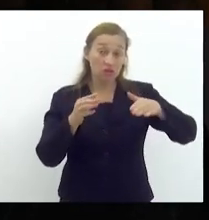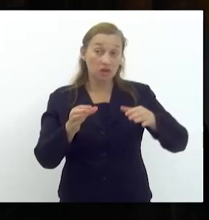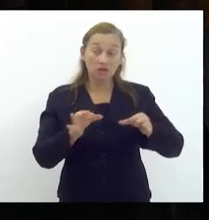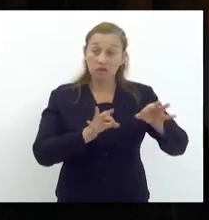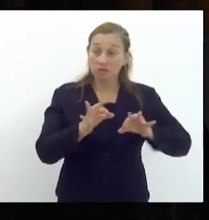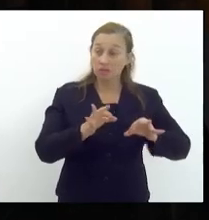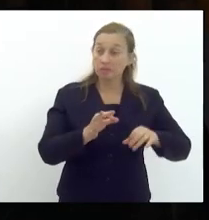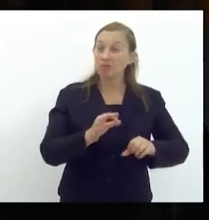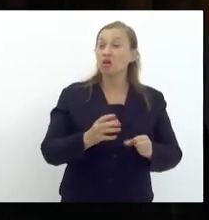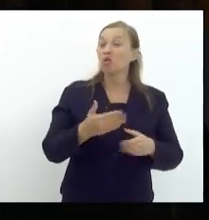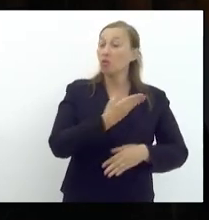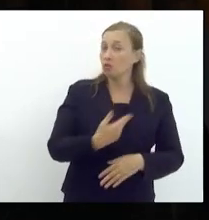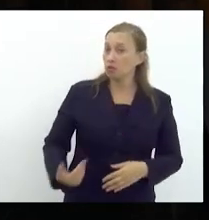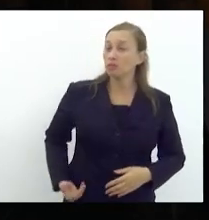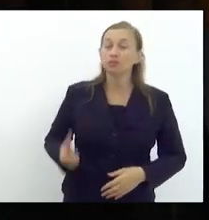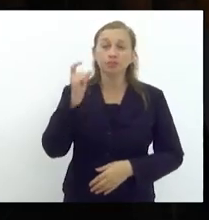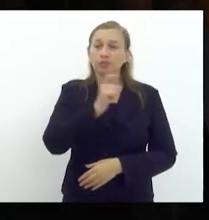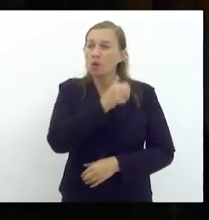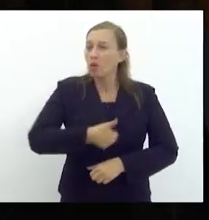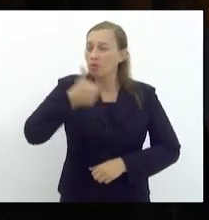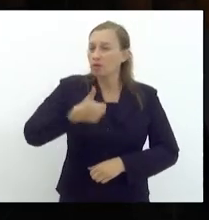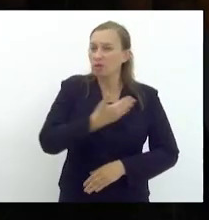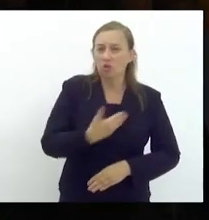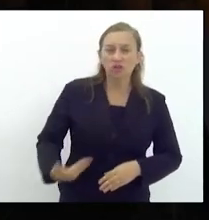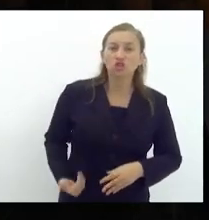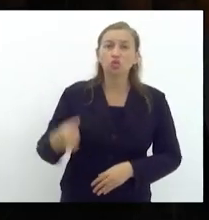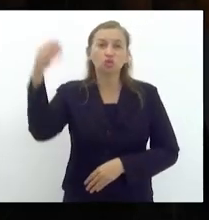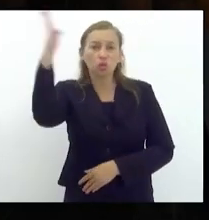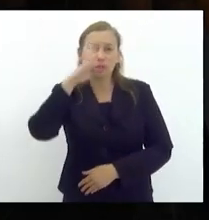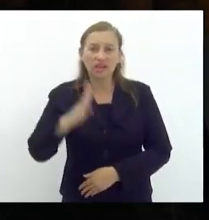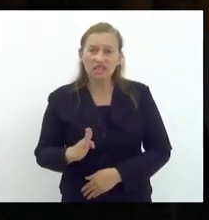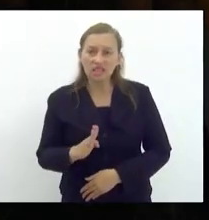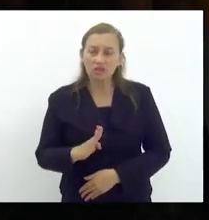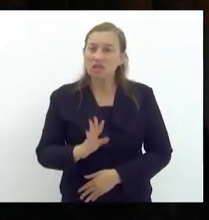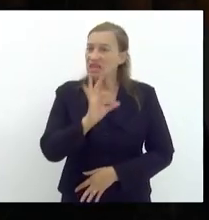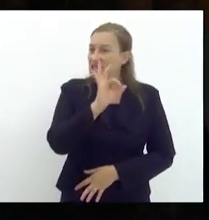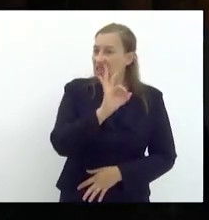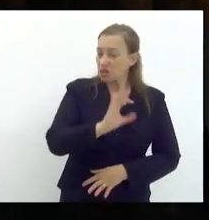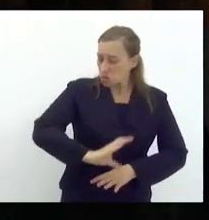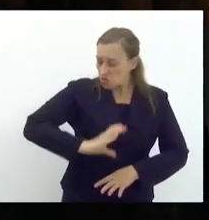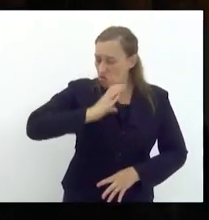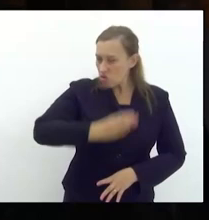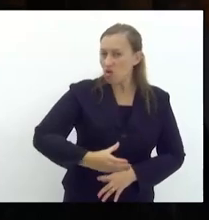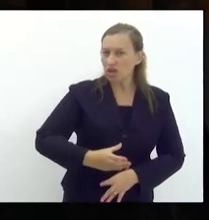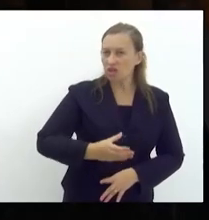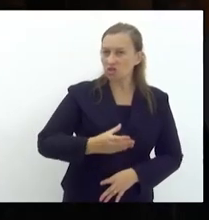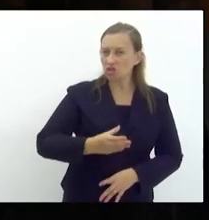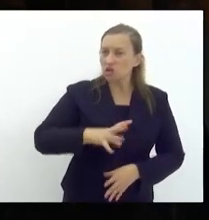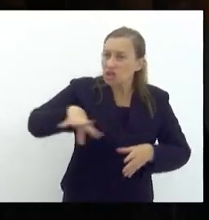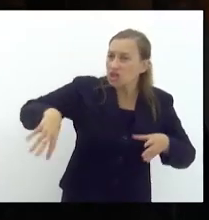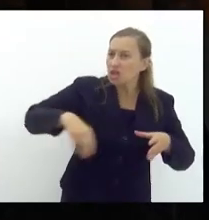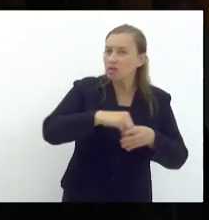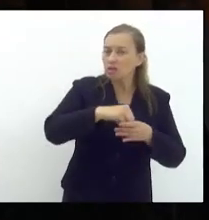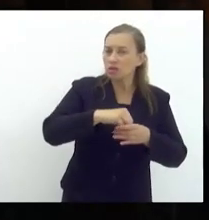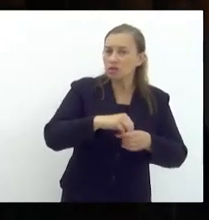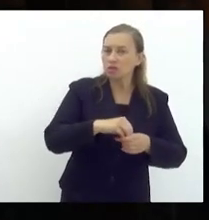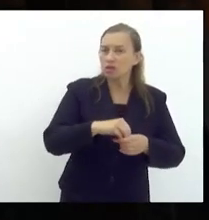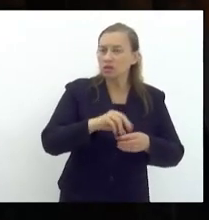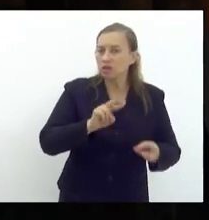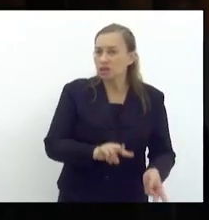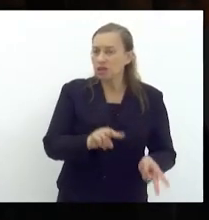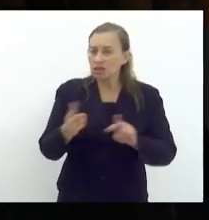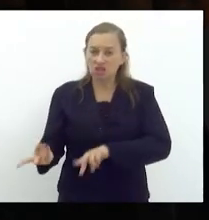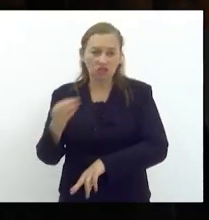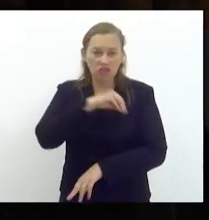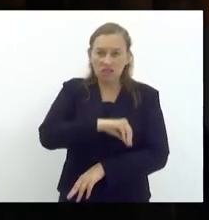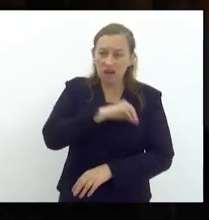Governador Cláudio Castro foi o primeiro Governador no Brasil que de forma corajosa e implementou um programa de transferência de